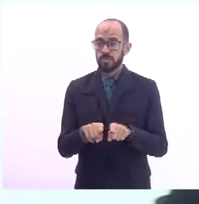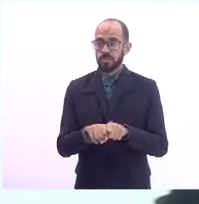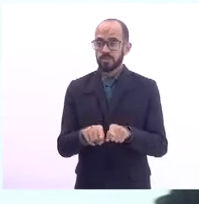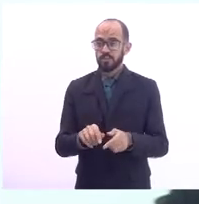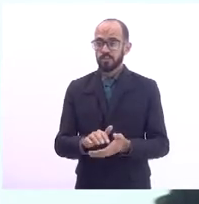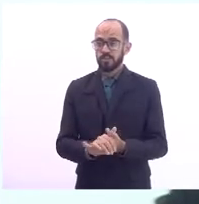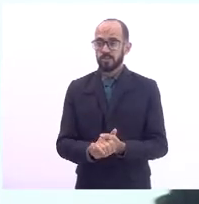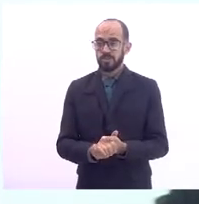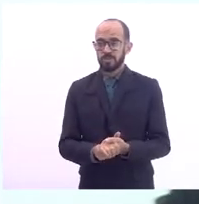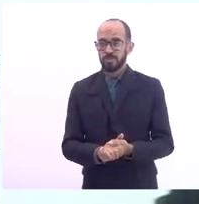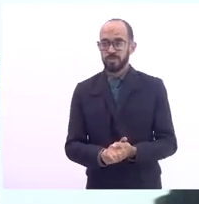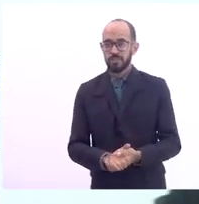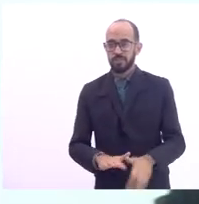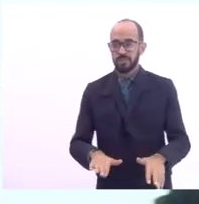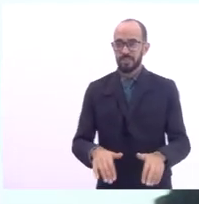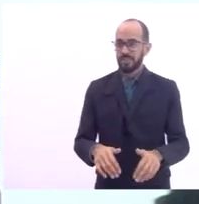explanação